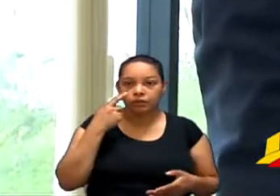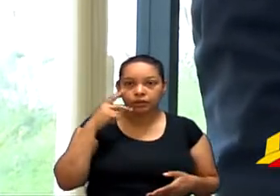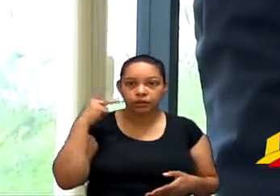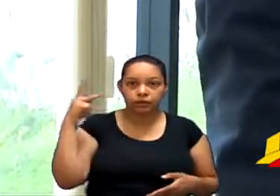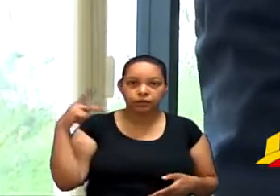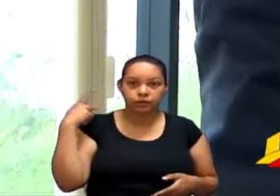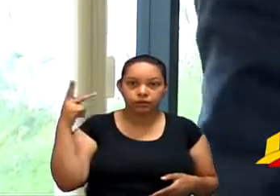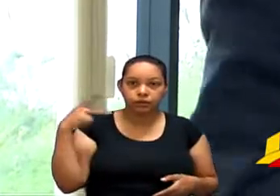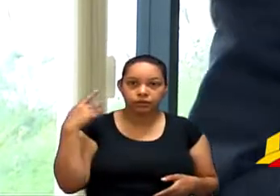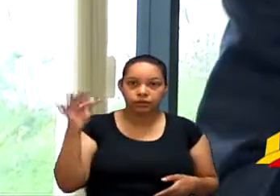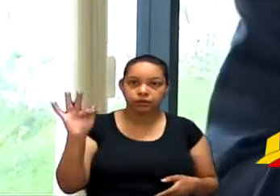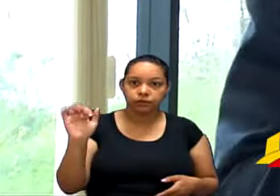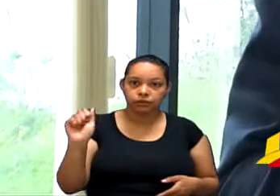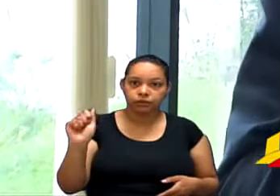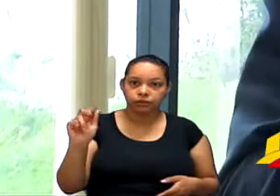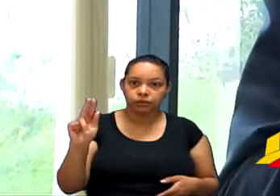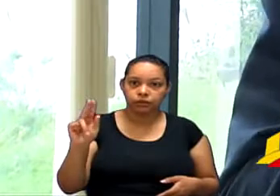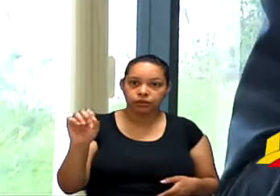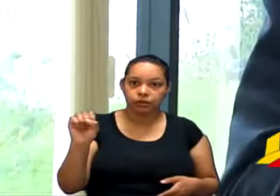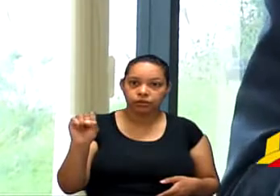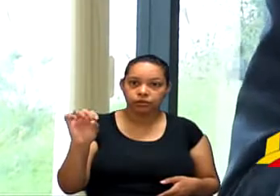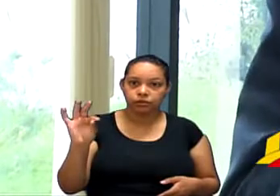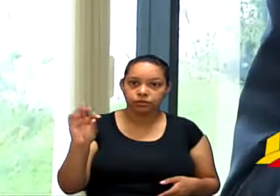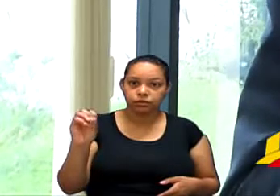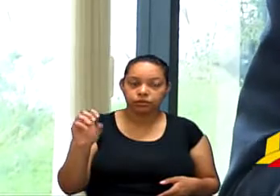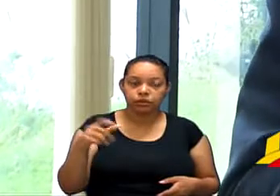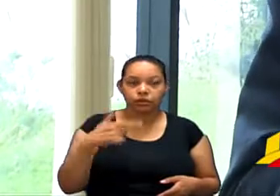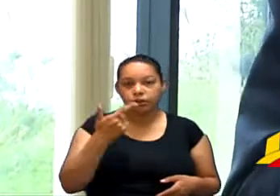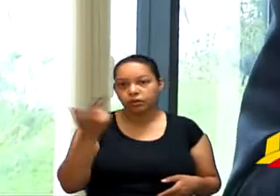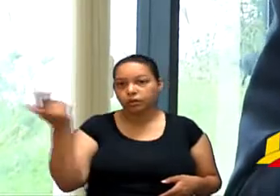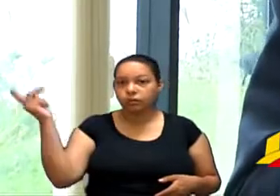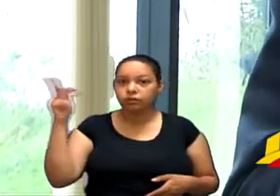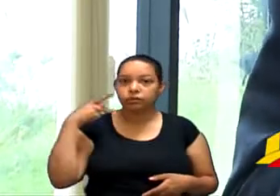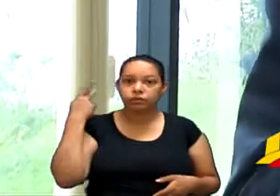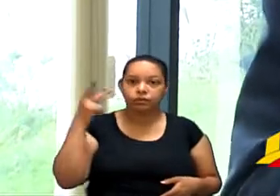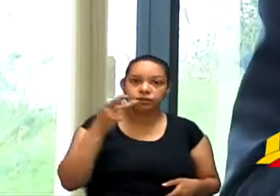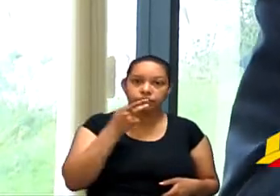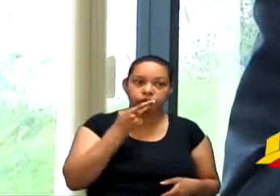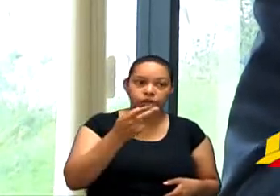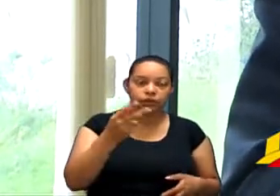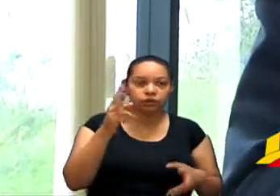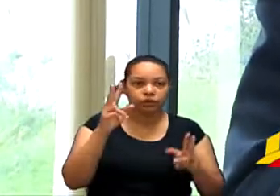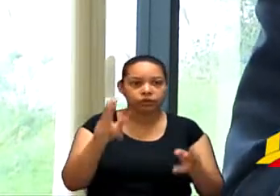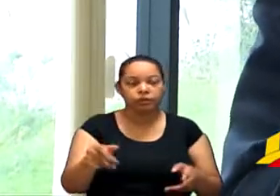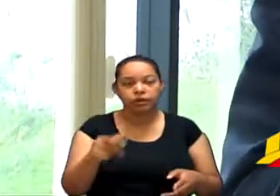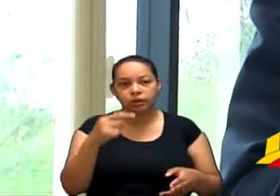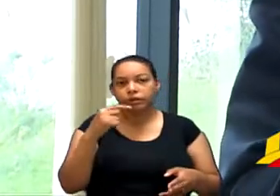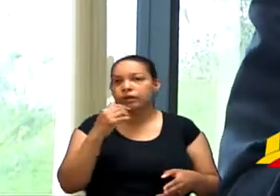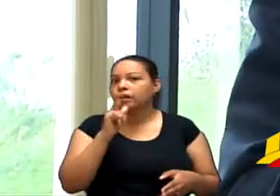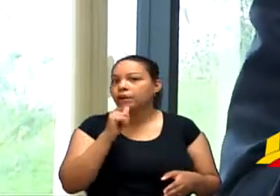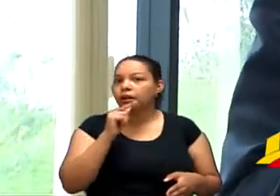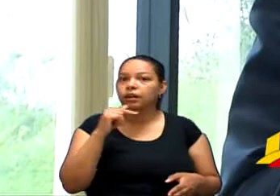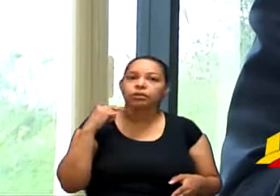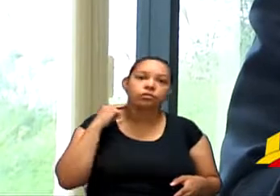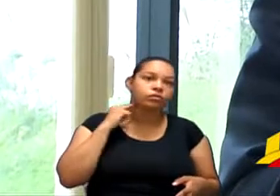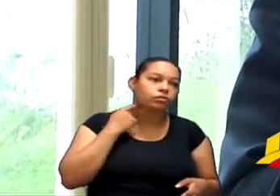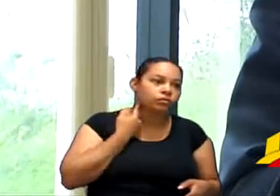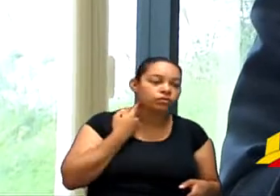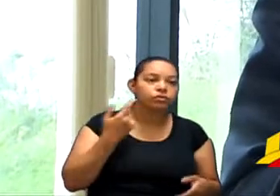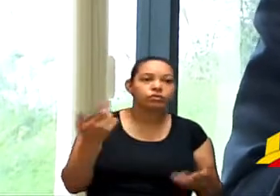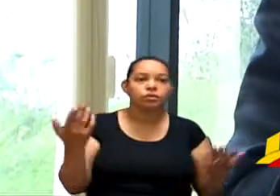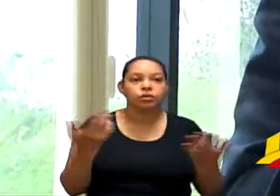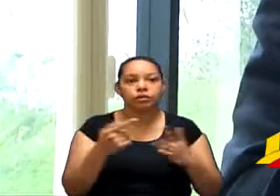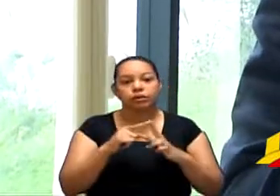é Fausto falando outros vendedores falaram que por ocasião quando a água suja agora recentemente teve problema de manutenção